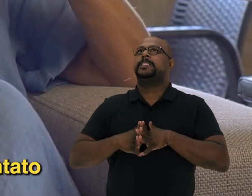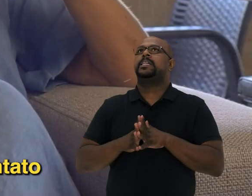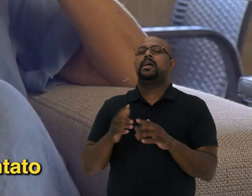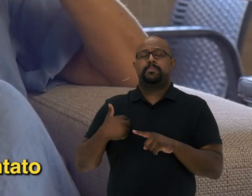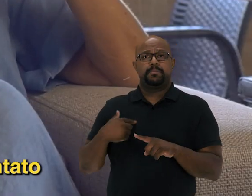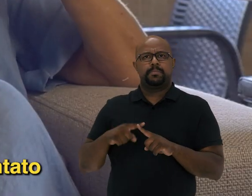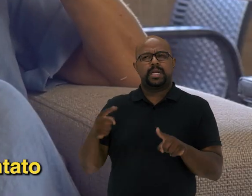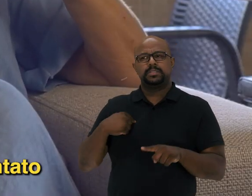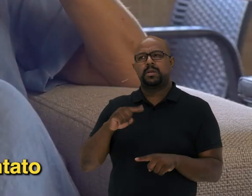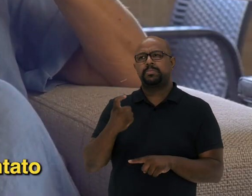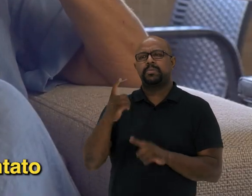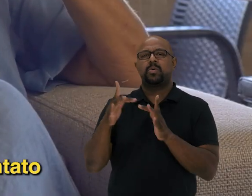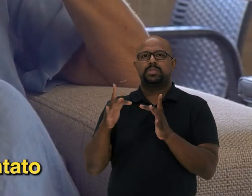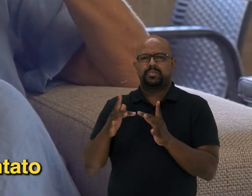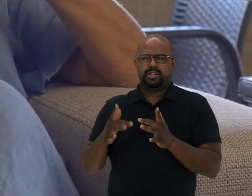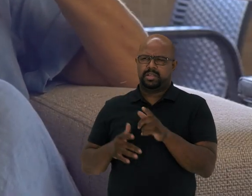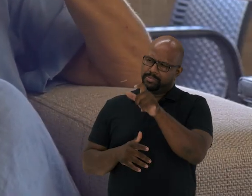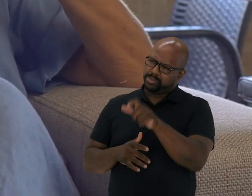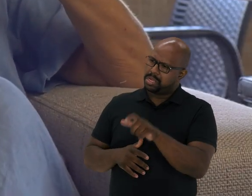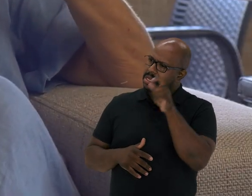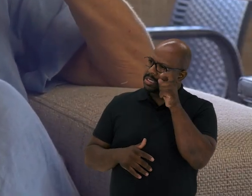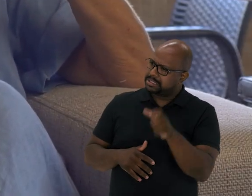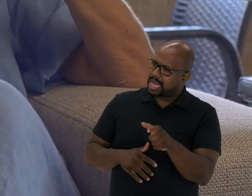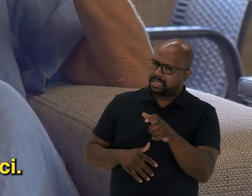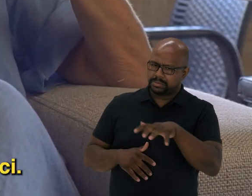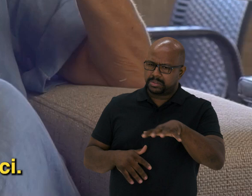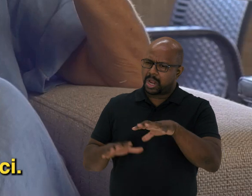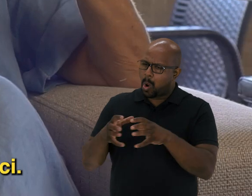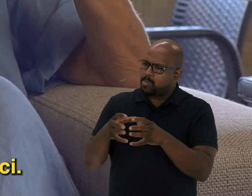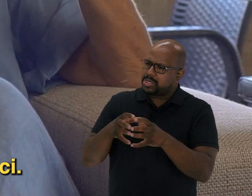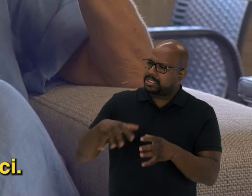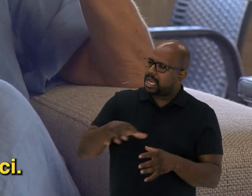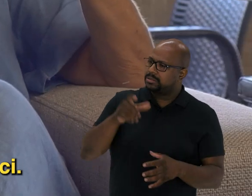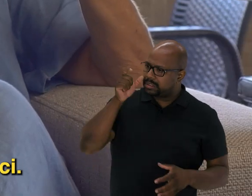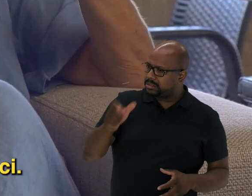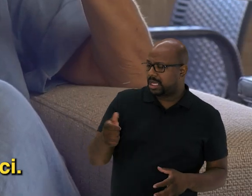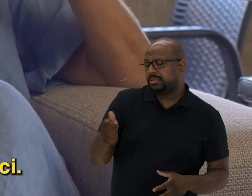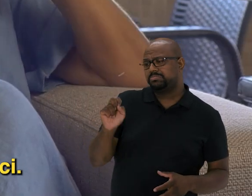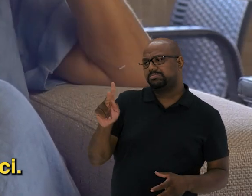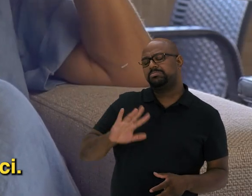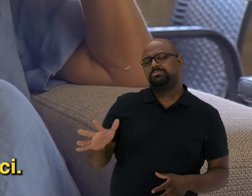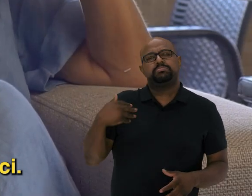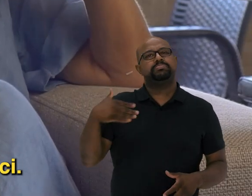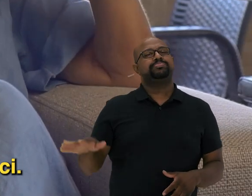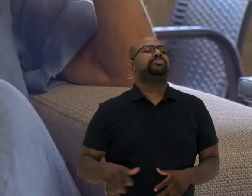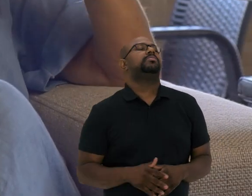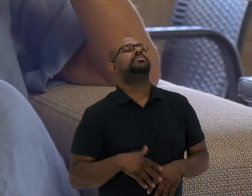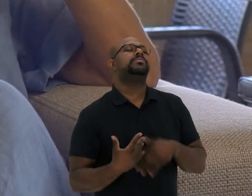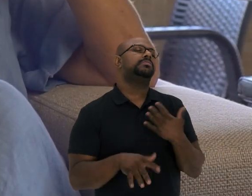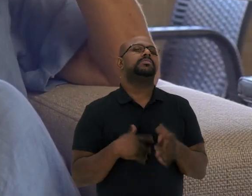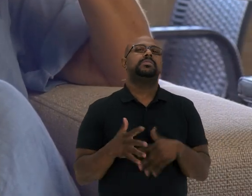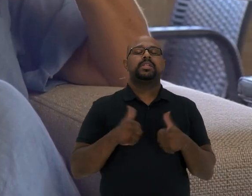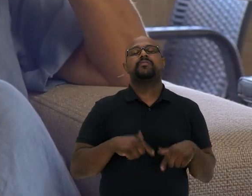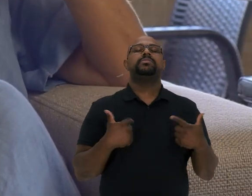eu realmente, aquele primeiro contato, eu disse, uma pessoa interessada, uma pessoa da comunidade que está interessada nisso. Esqueci. E